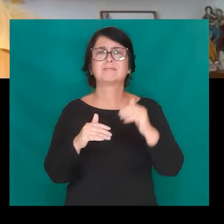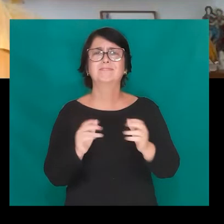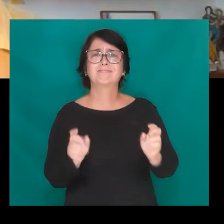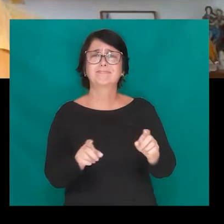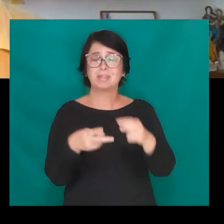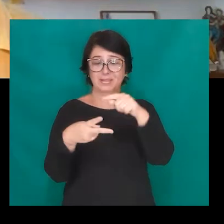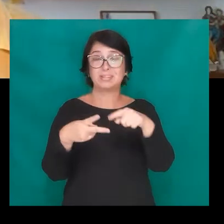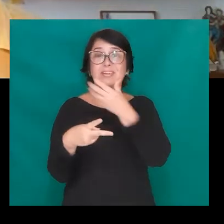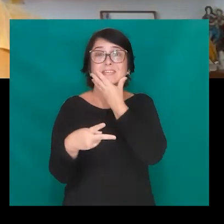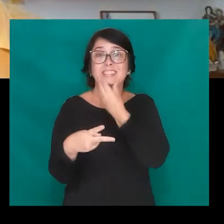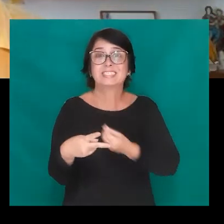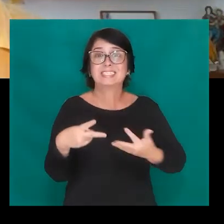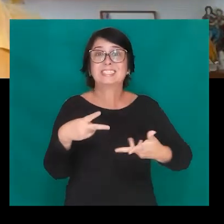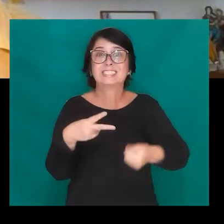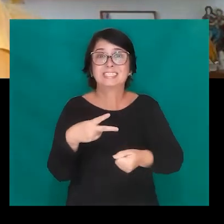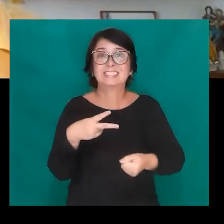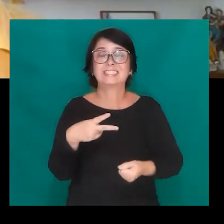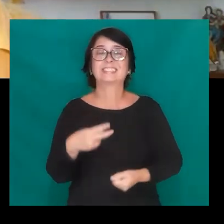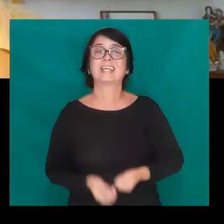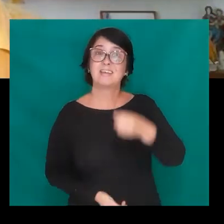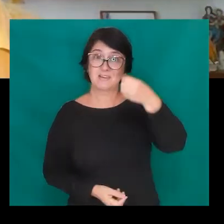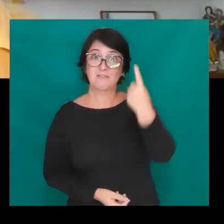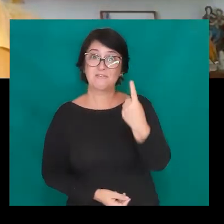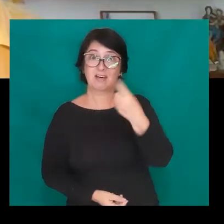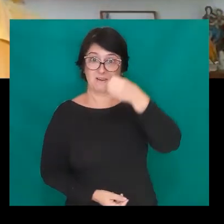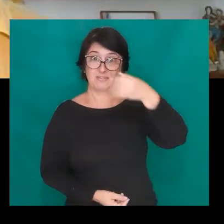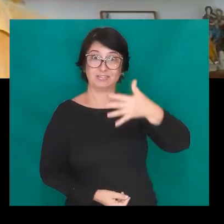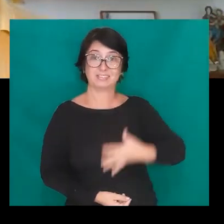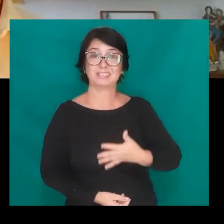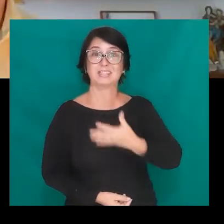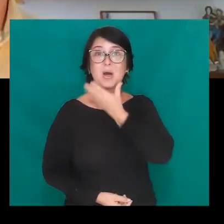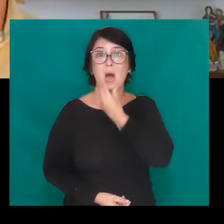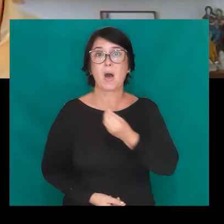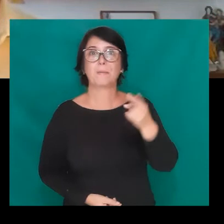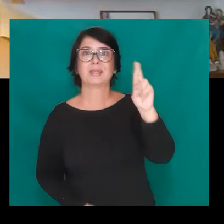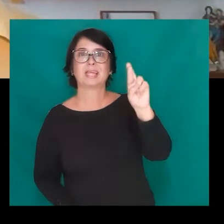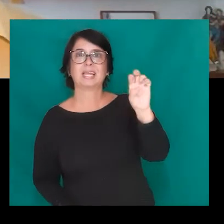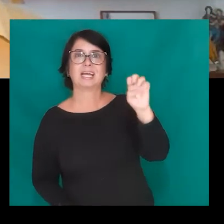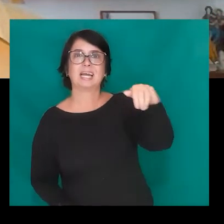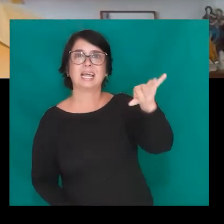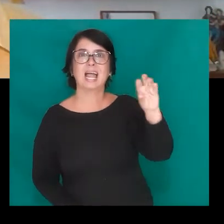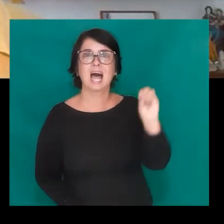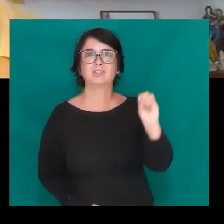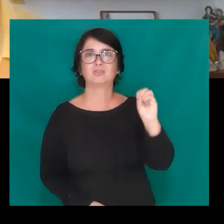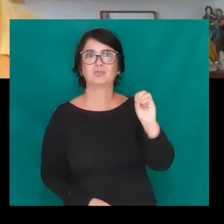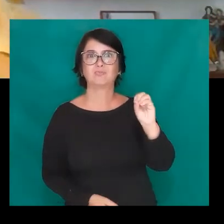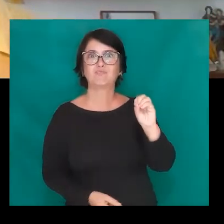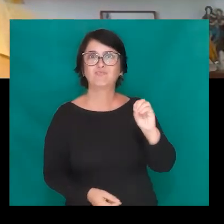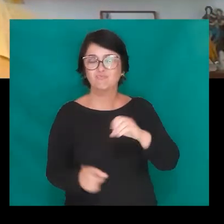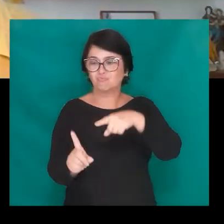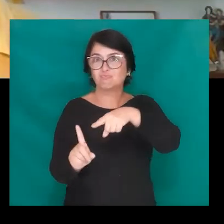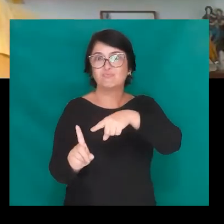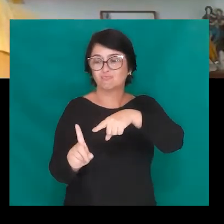caras incríveis. Eu vou falar de um deles e o Alfredo fala do outro. Vou falar desse cara que é o Renato Borghetti, um ídolo para mim, que também